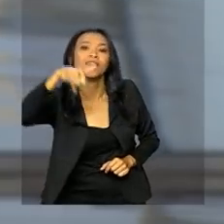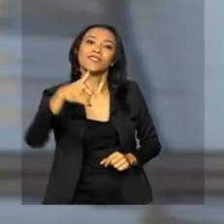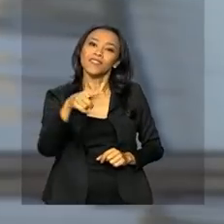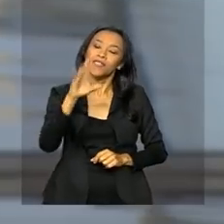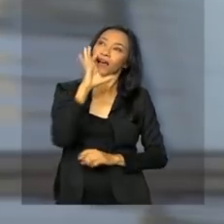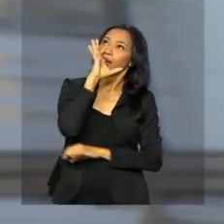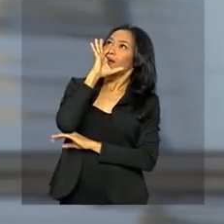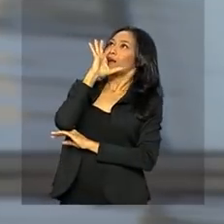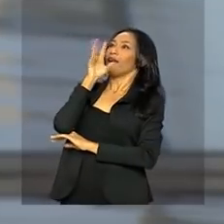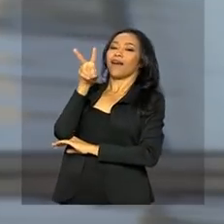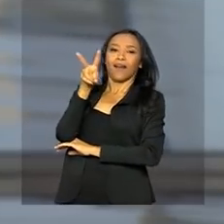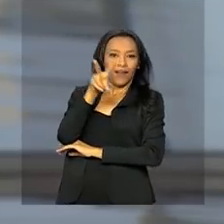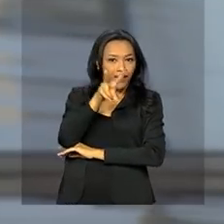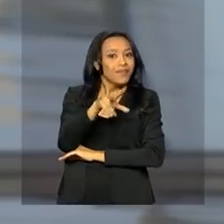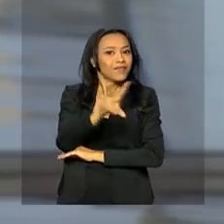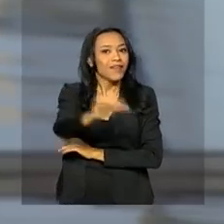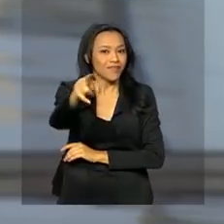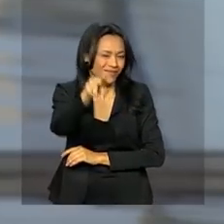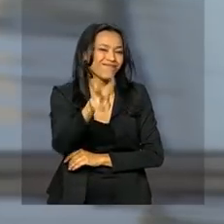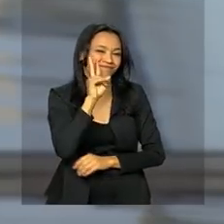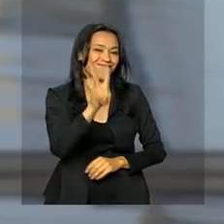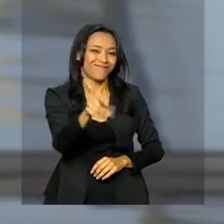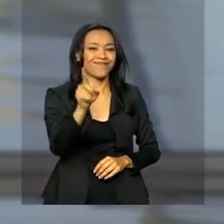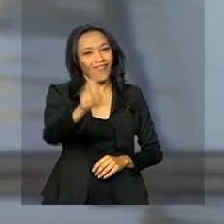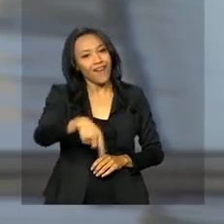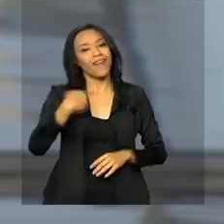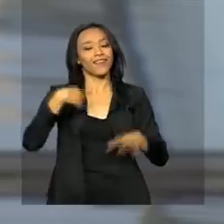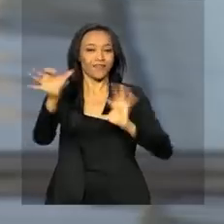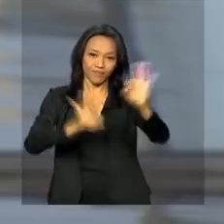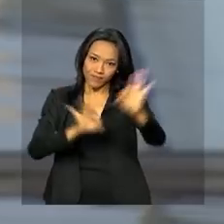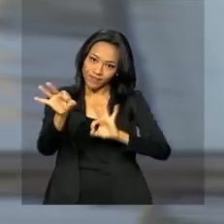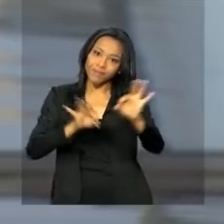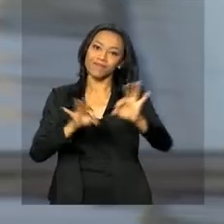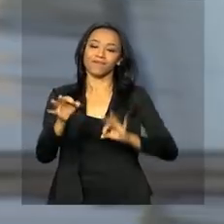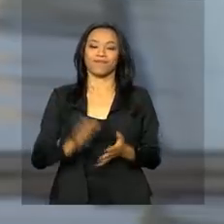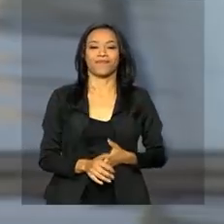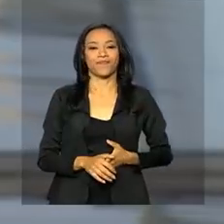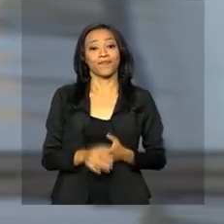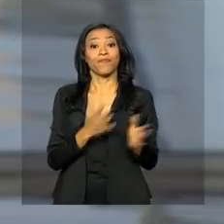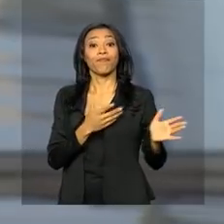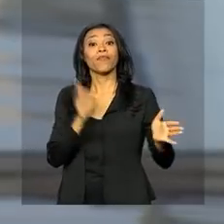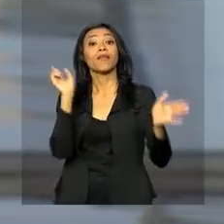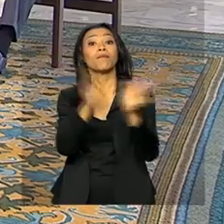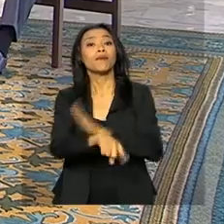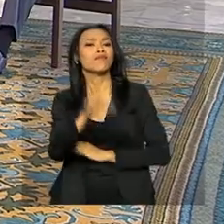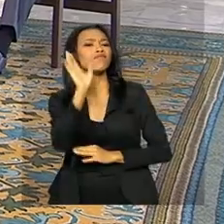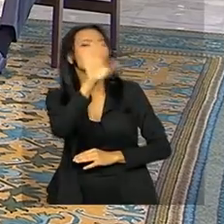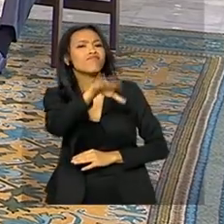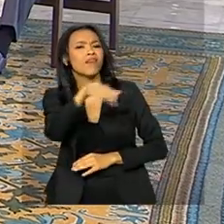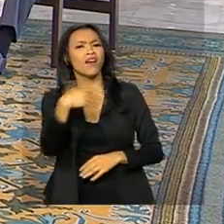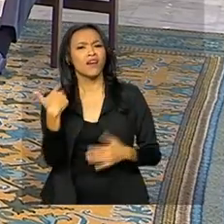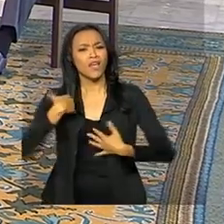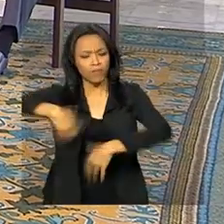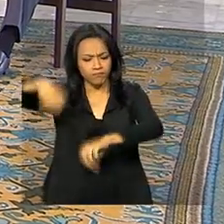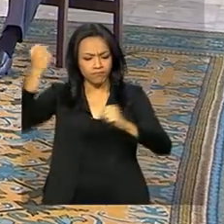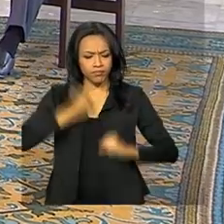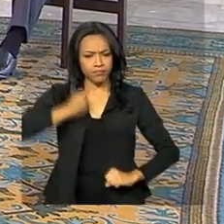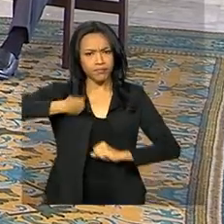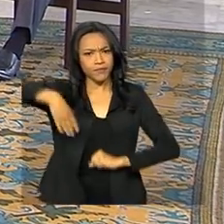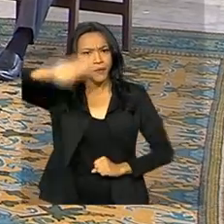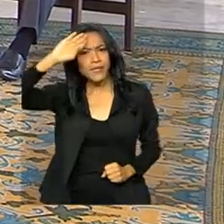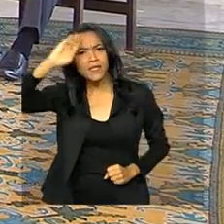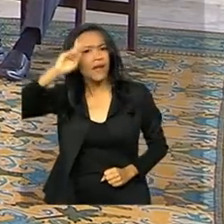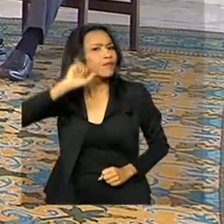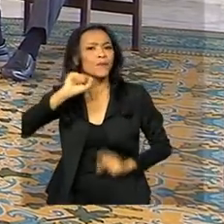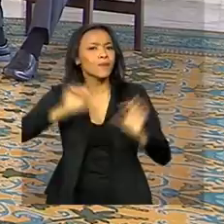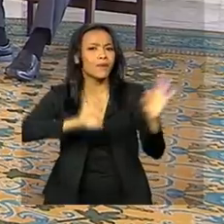com a parte aérea do desfile também. Essa é a grande surpresa desse ano. Está certo. E o Exército, Coronel Demuth, o que que preparou